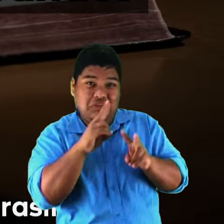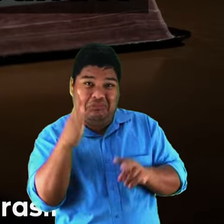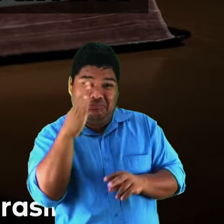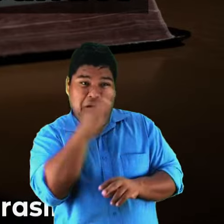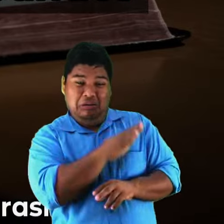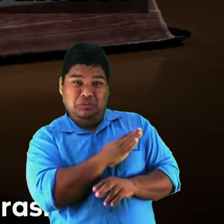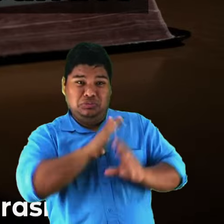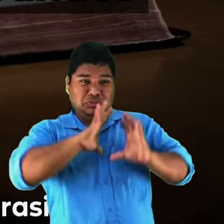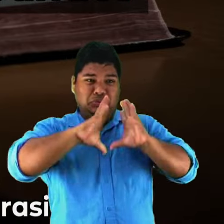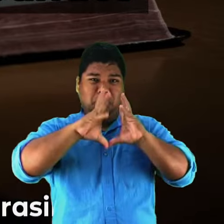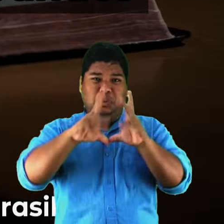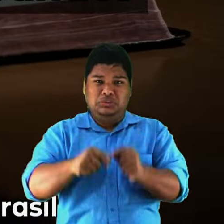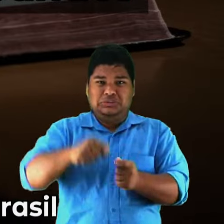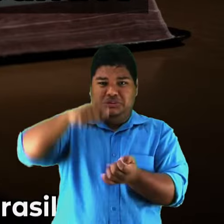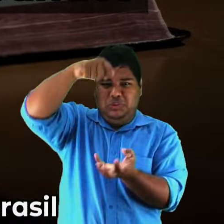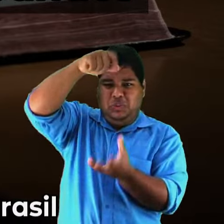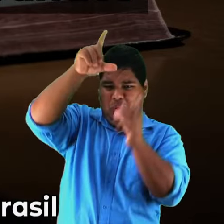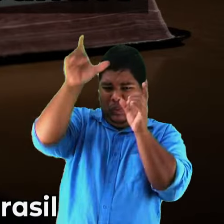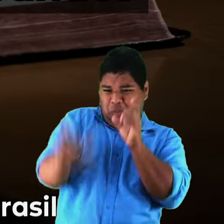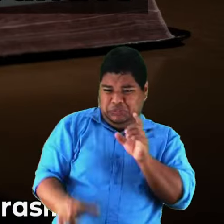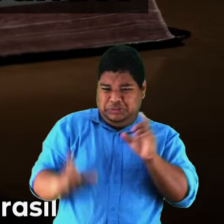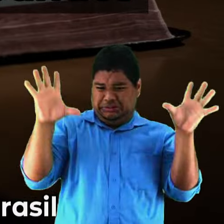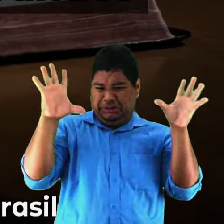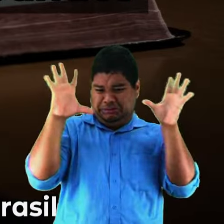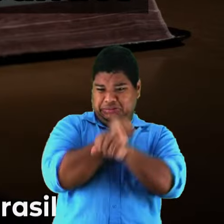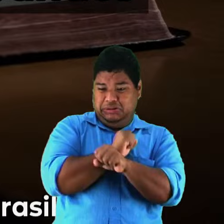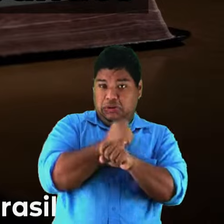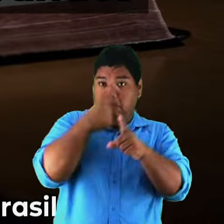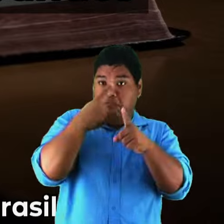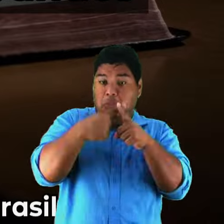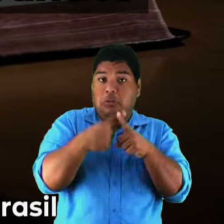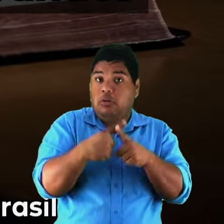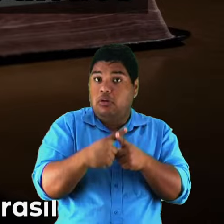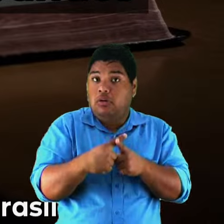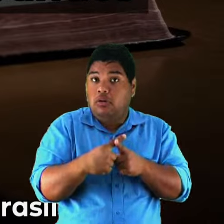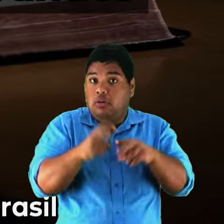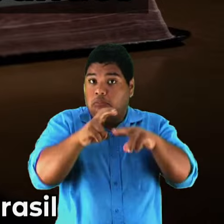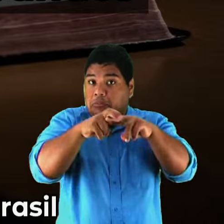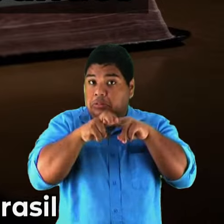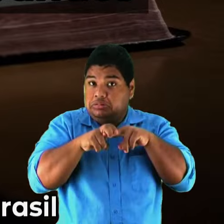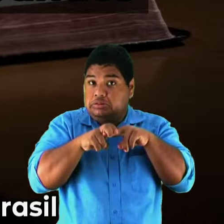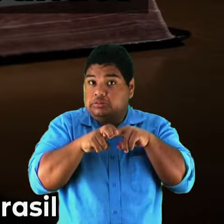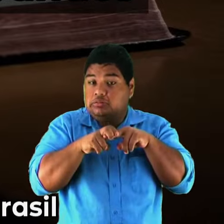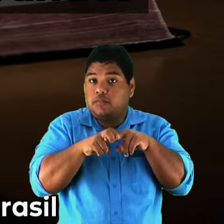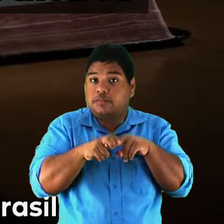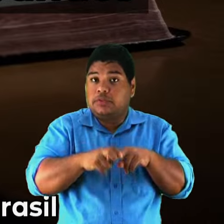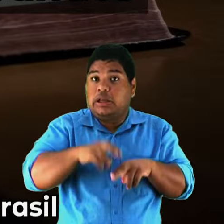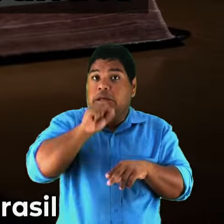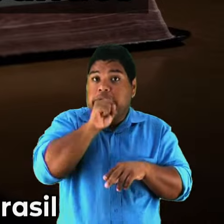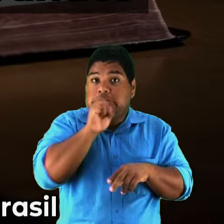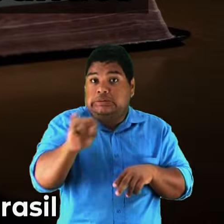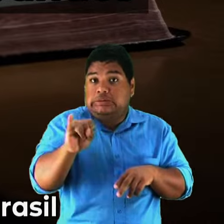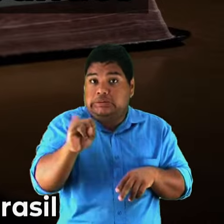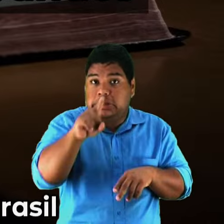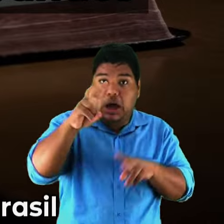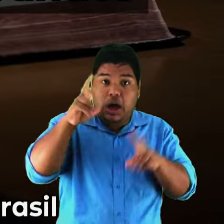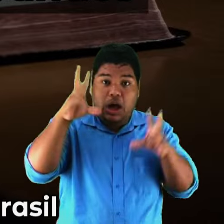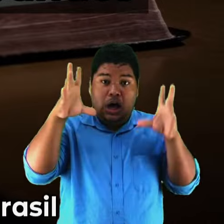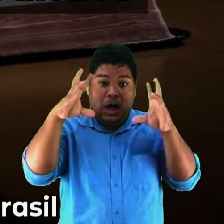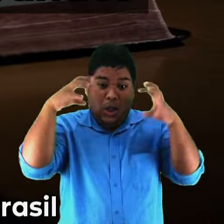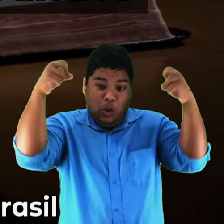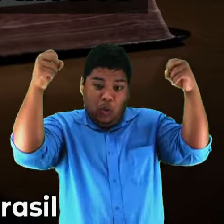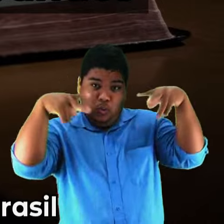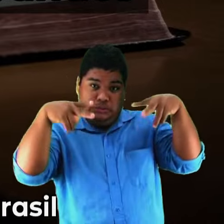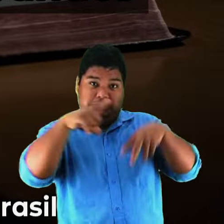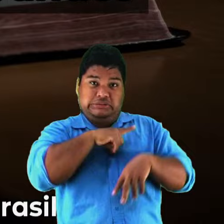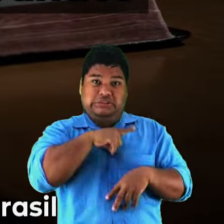todo o seu corpo estará em trevas. Portanto, se a luz que existe em você são trevas,